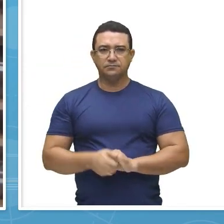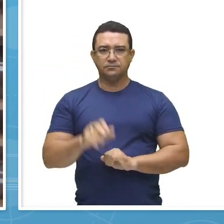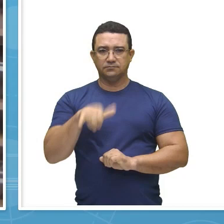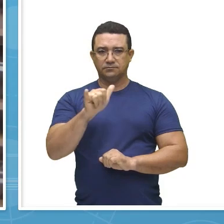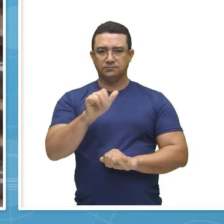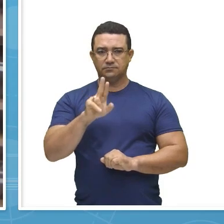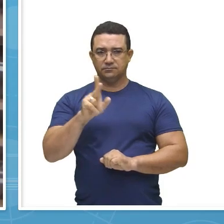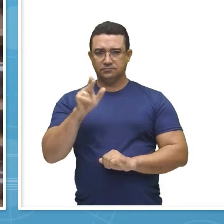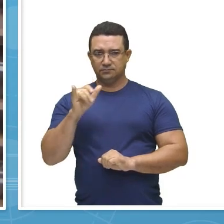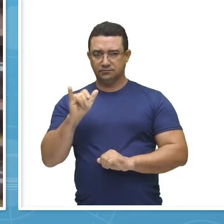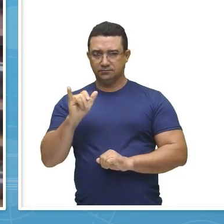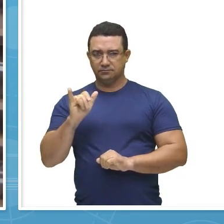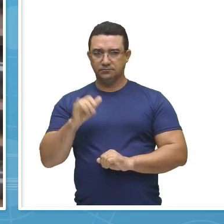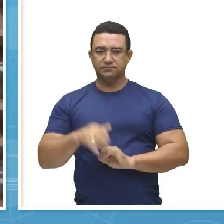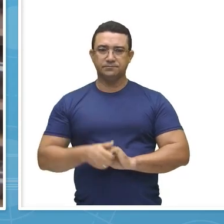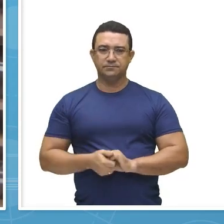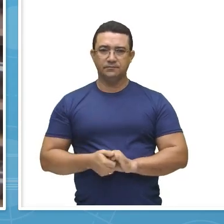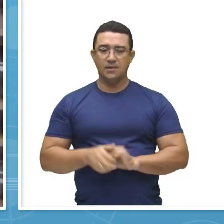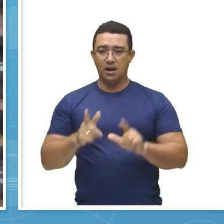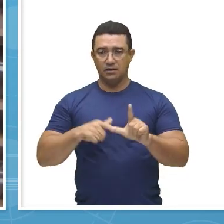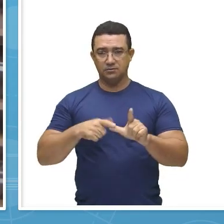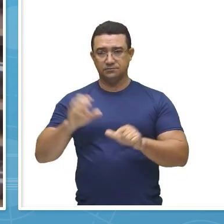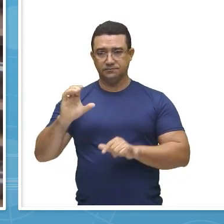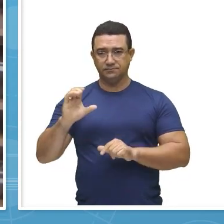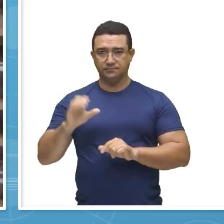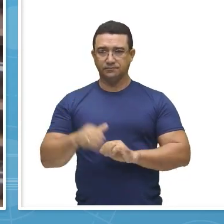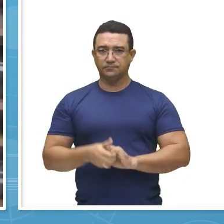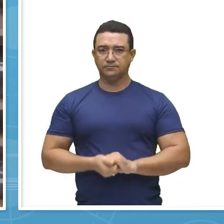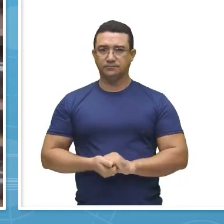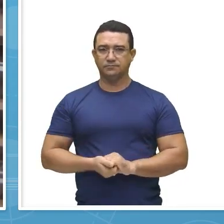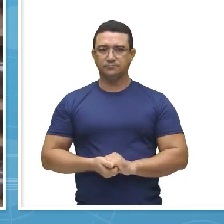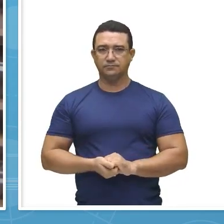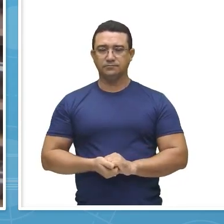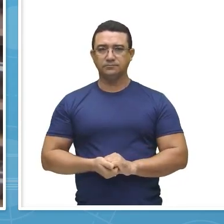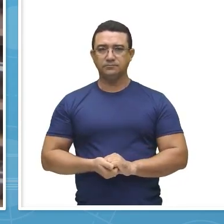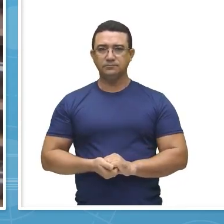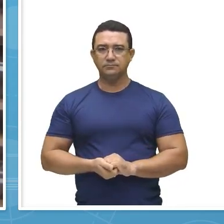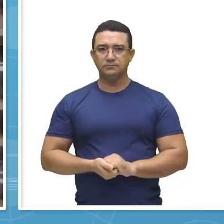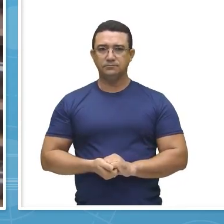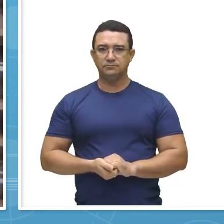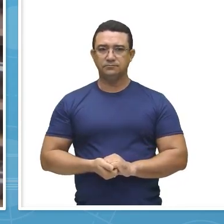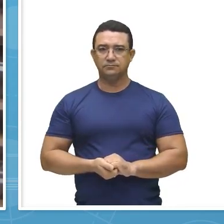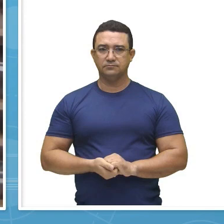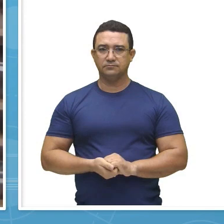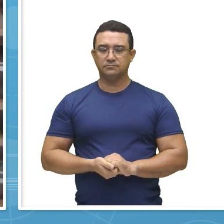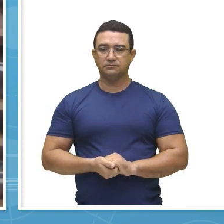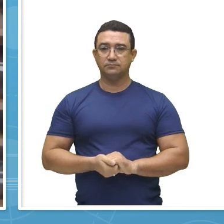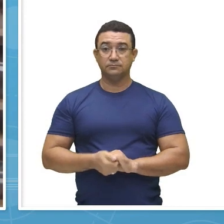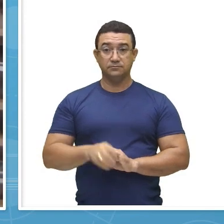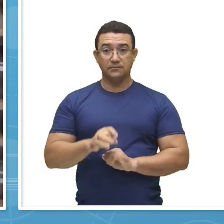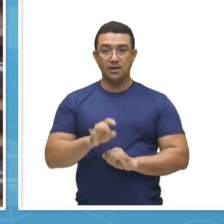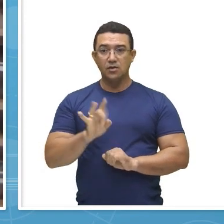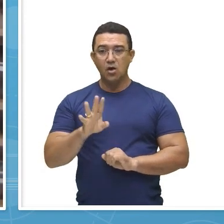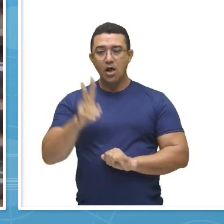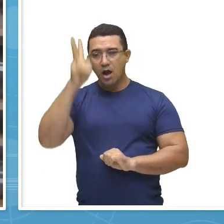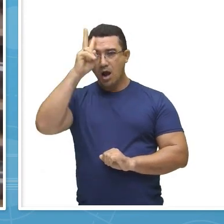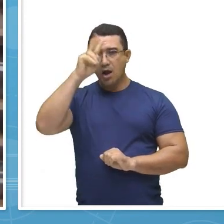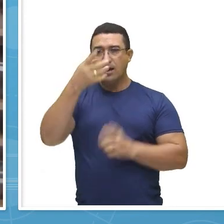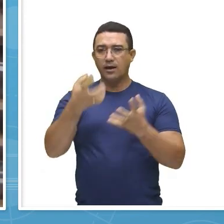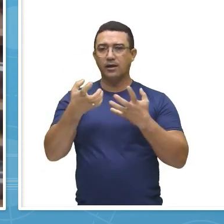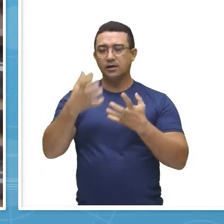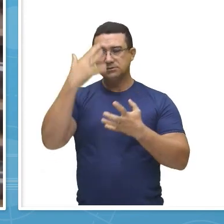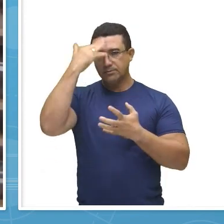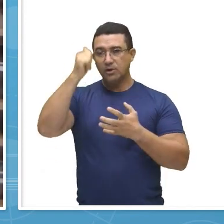Yuri, né, que ele colocou a letra C como a incorreta. Lembra que essa questão, ela quer saber